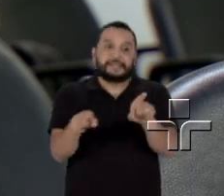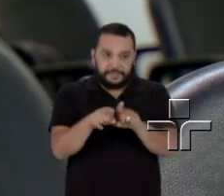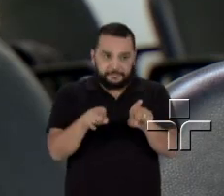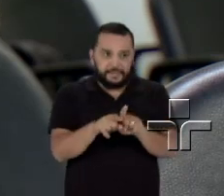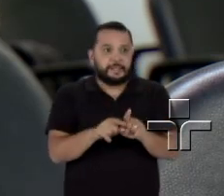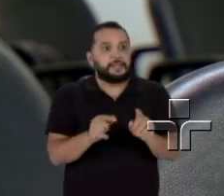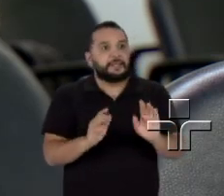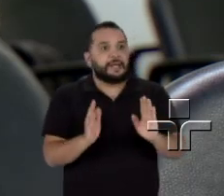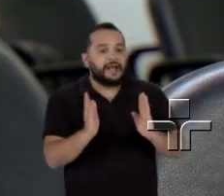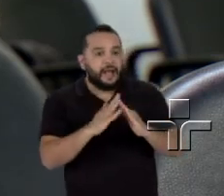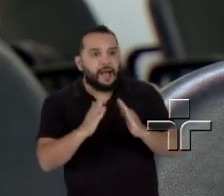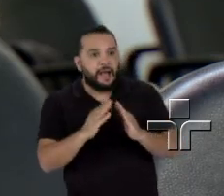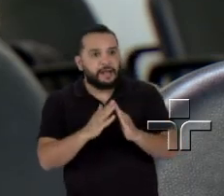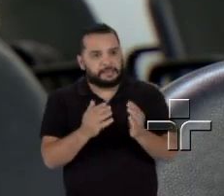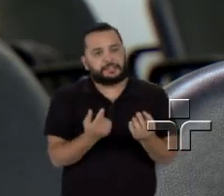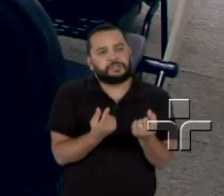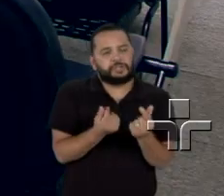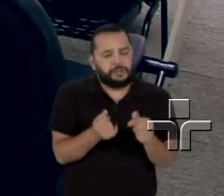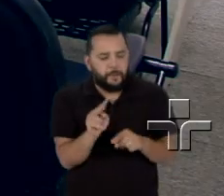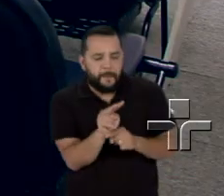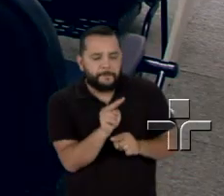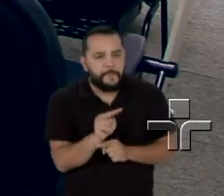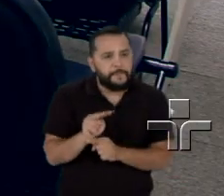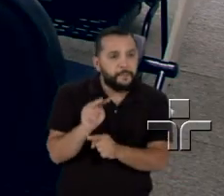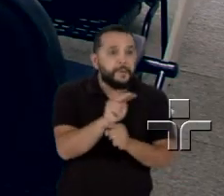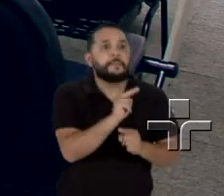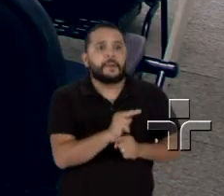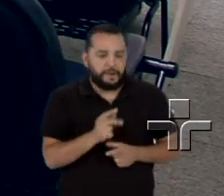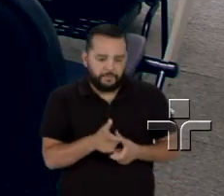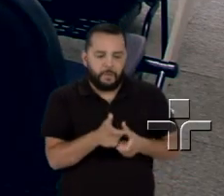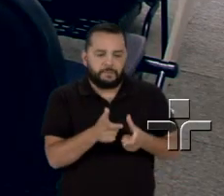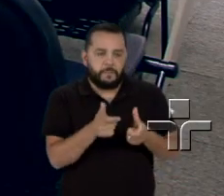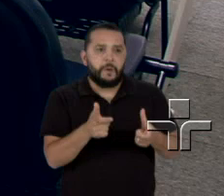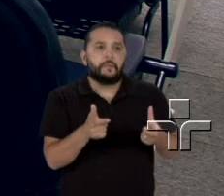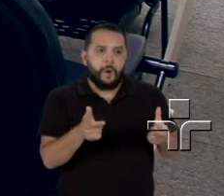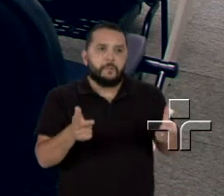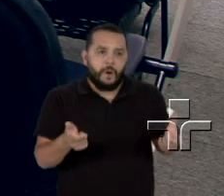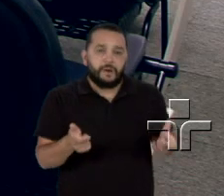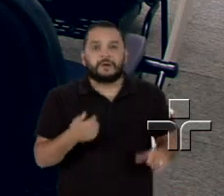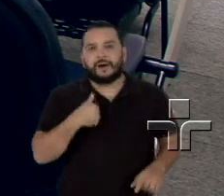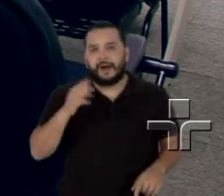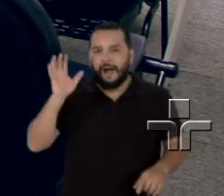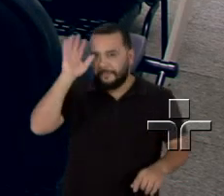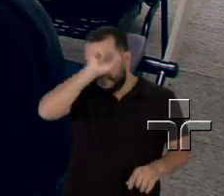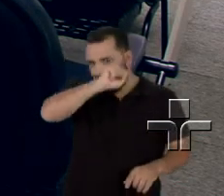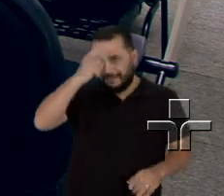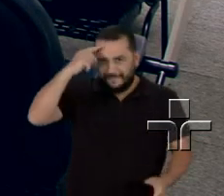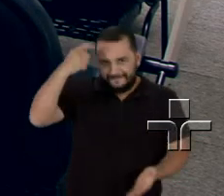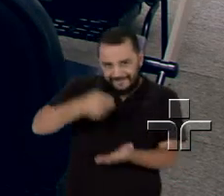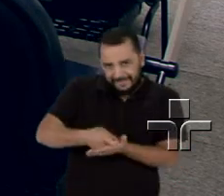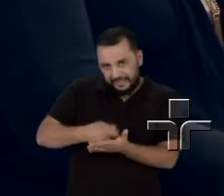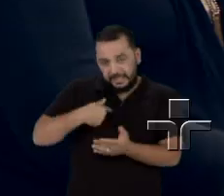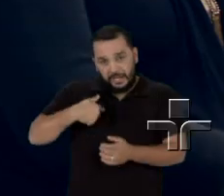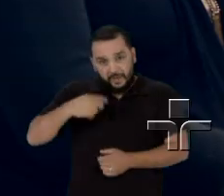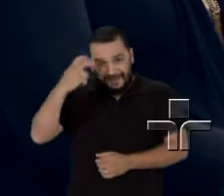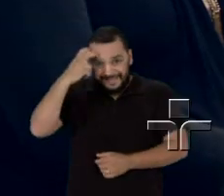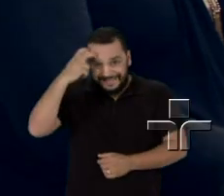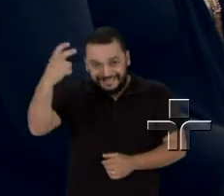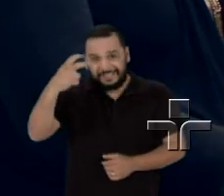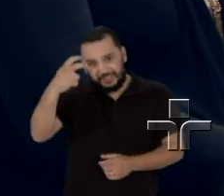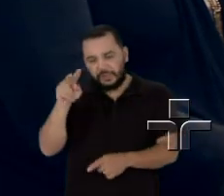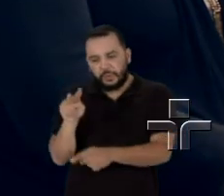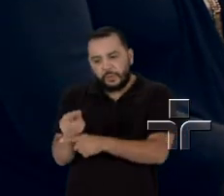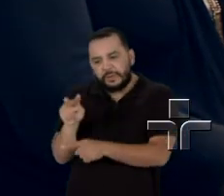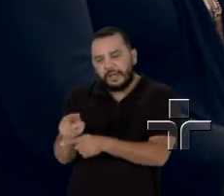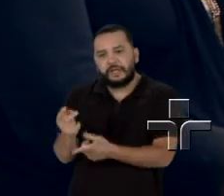cada vez mais as finanças resultado aprender a tomar decisões inteligentes para o dinheiro